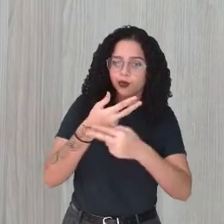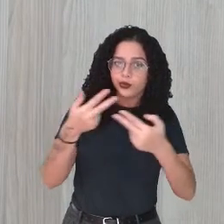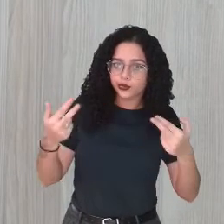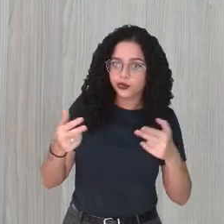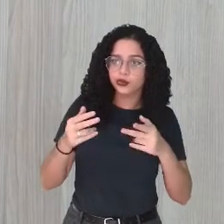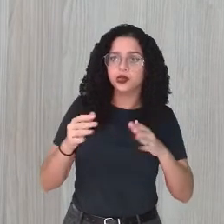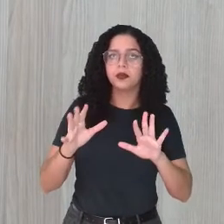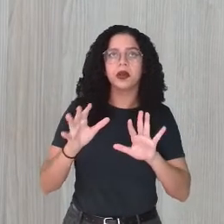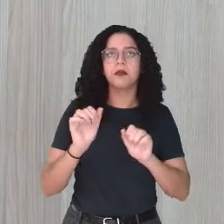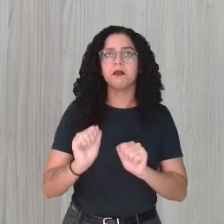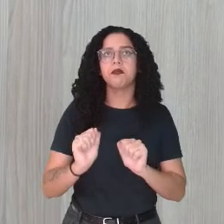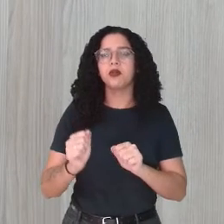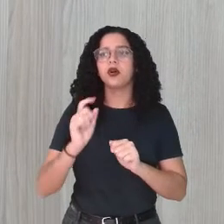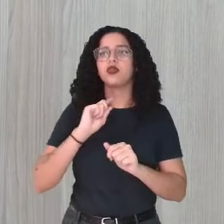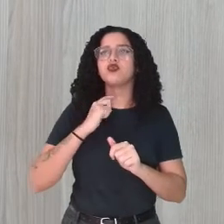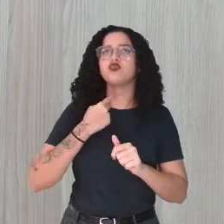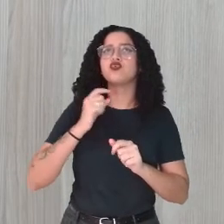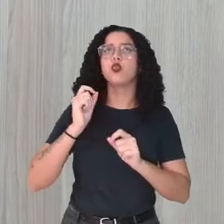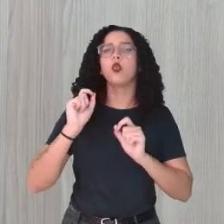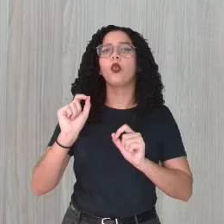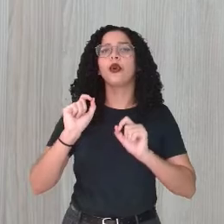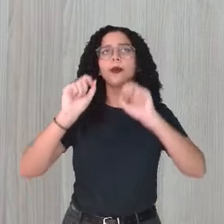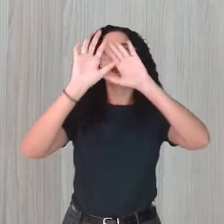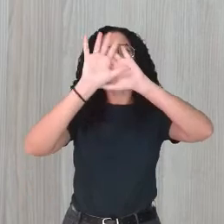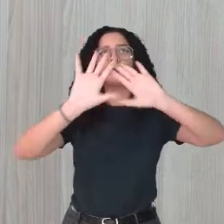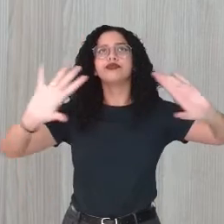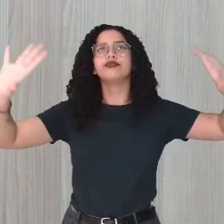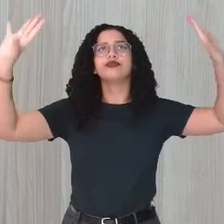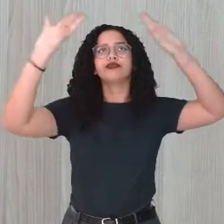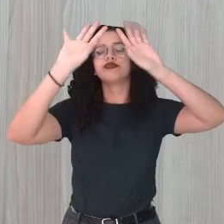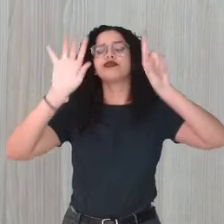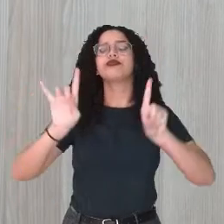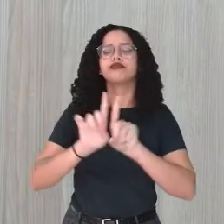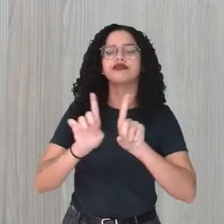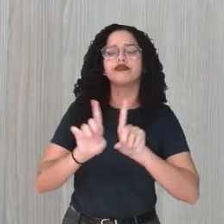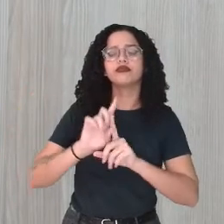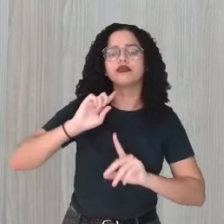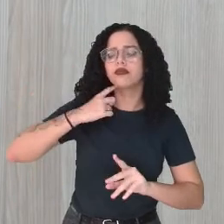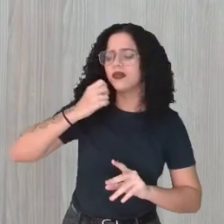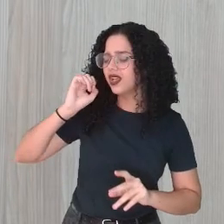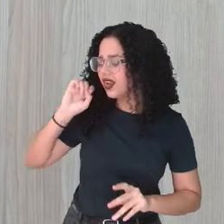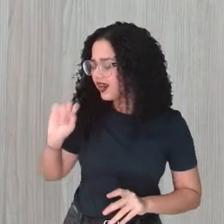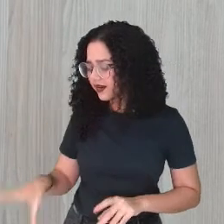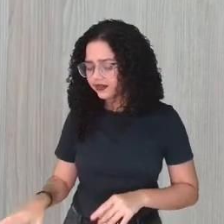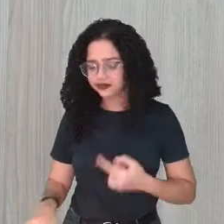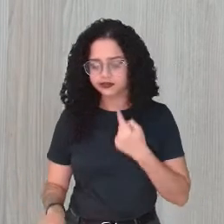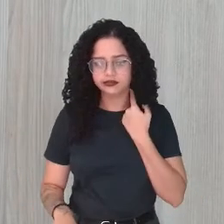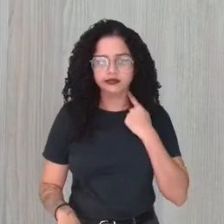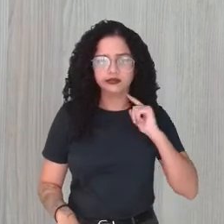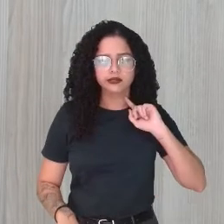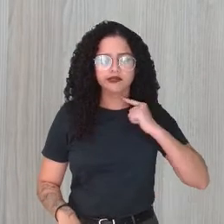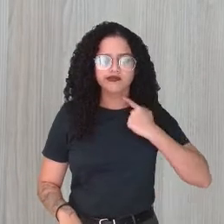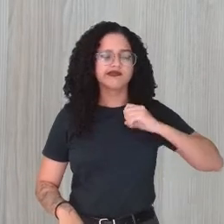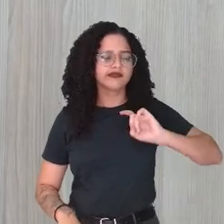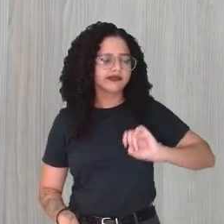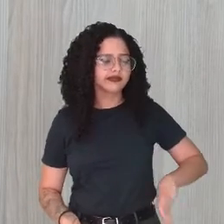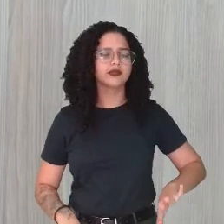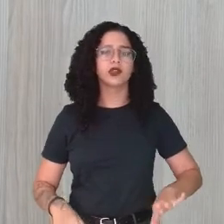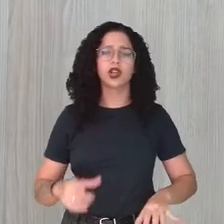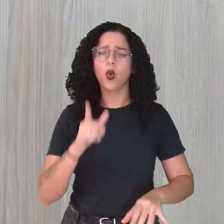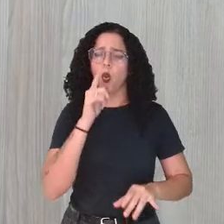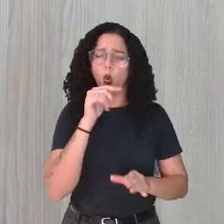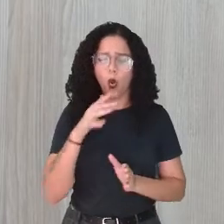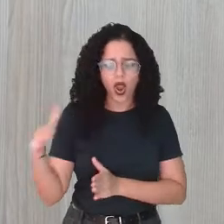poluição atmosférica, poluição também com essa questão dos resíduos, né? Dos nossos